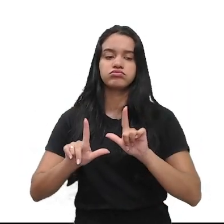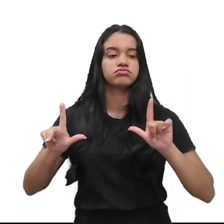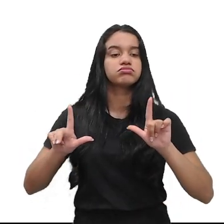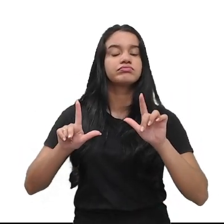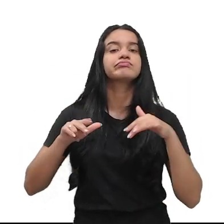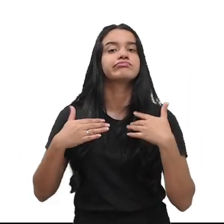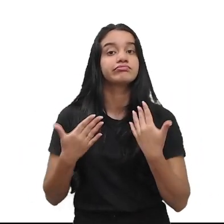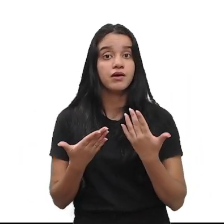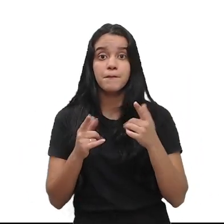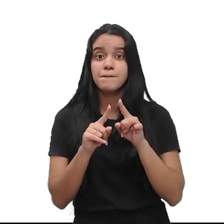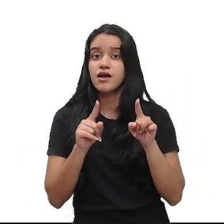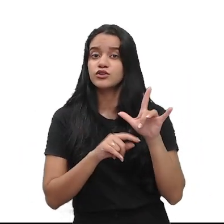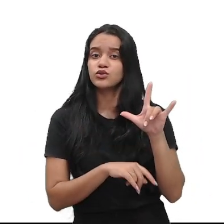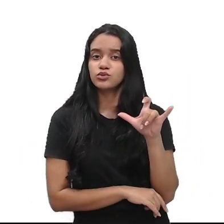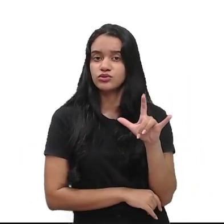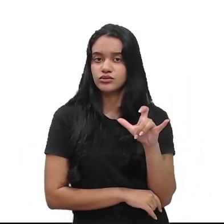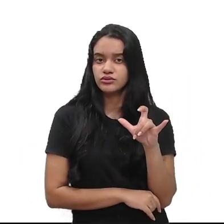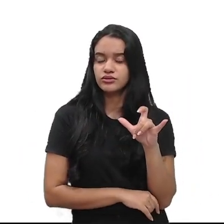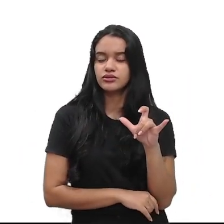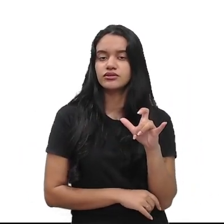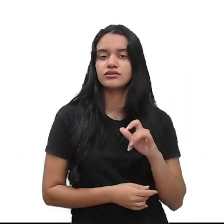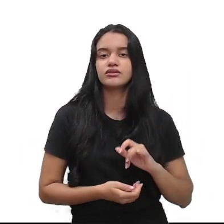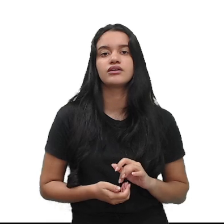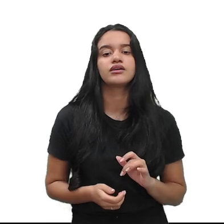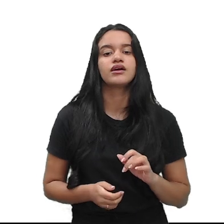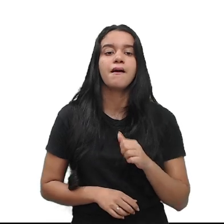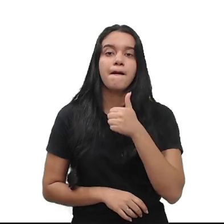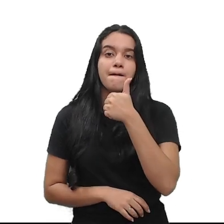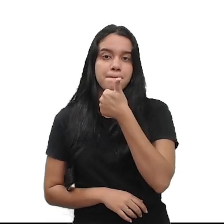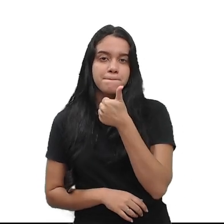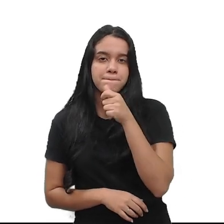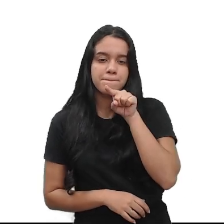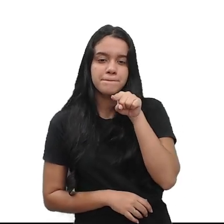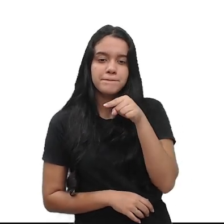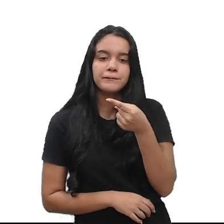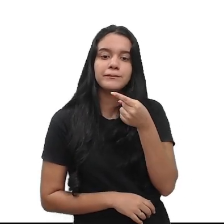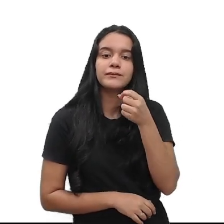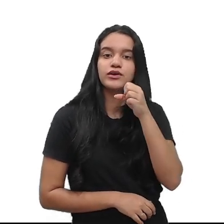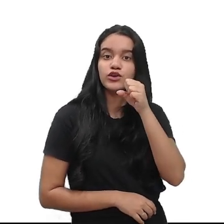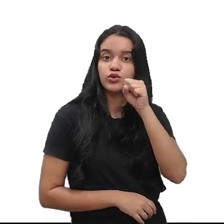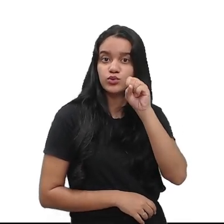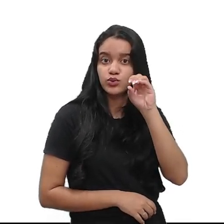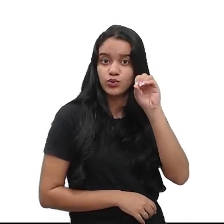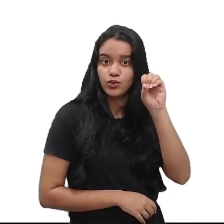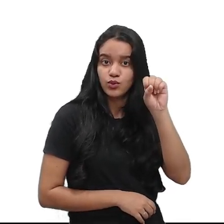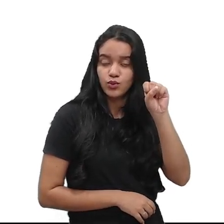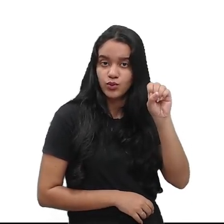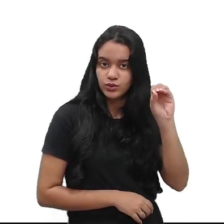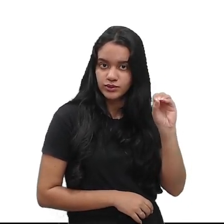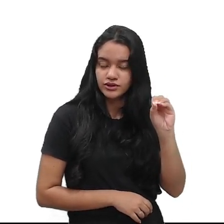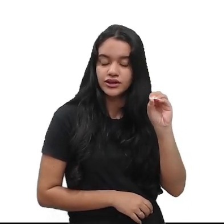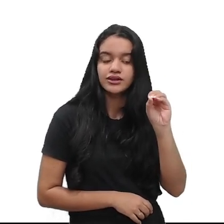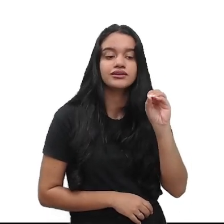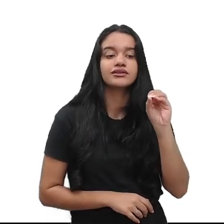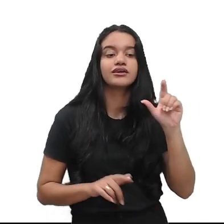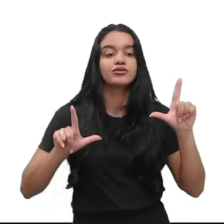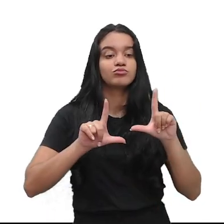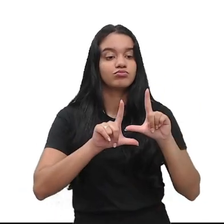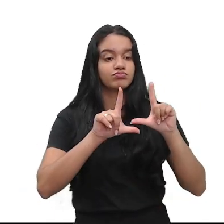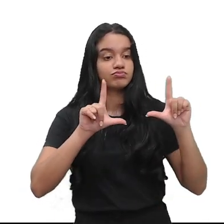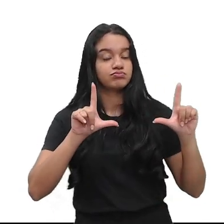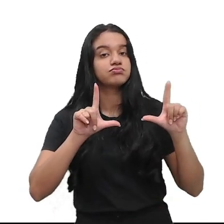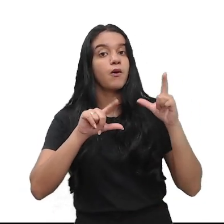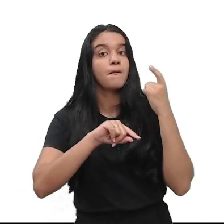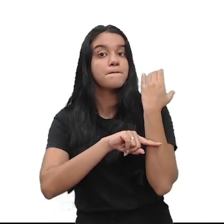sendo no Instagram, ele vai ser 1080 por 1080, que é o formato quadrado, para um